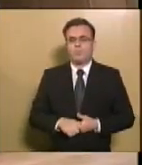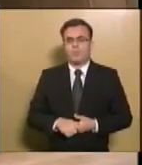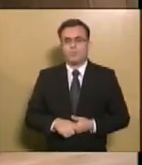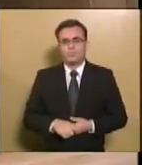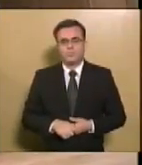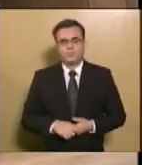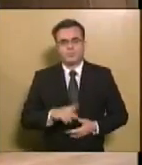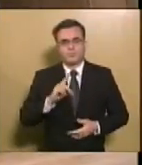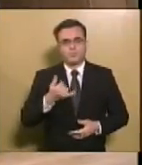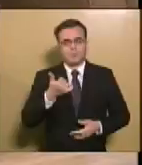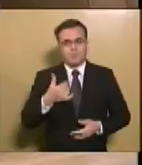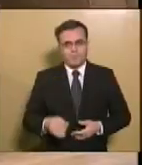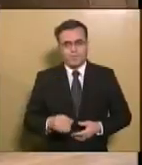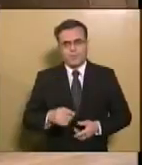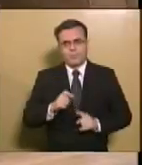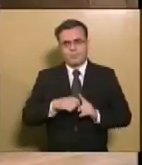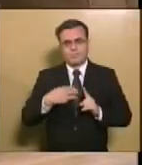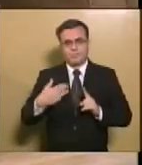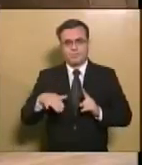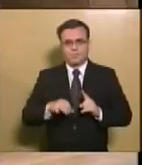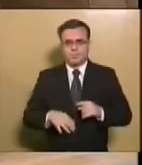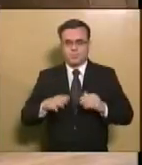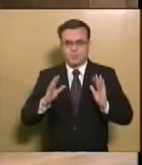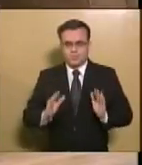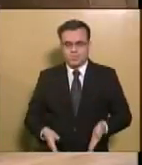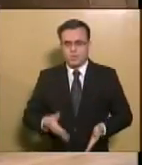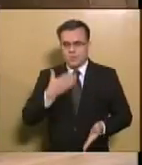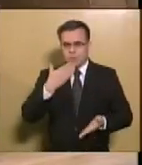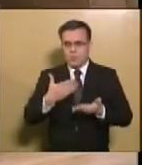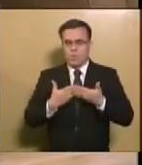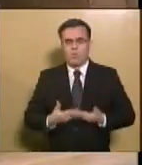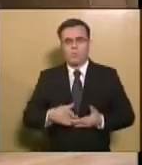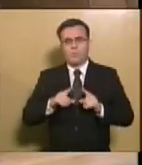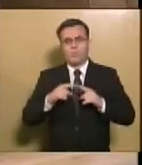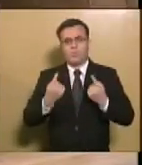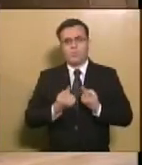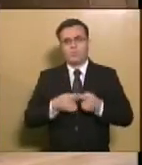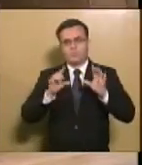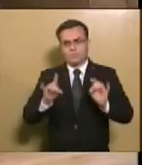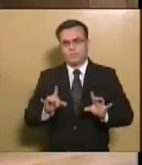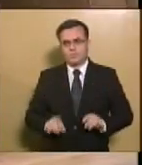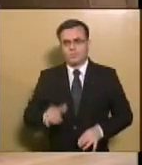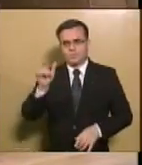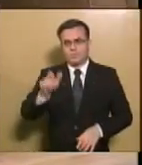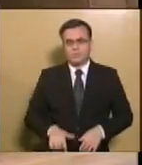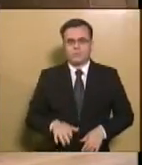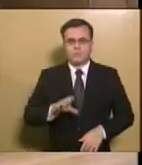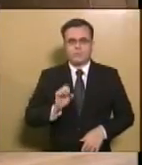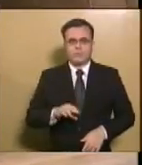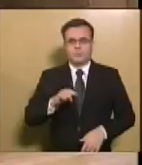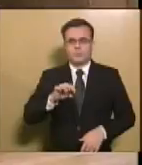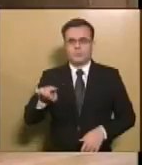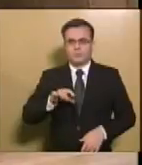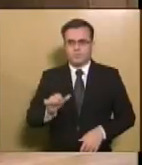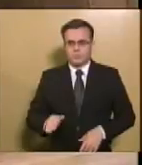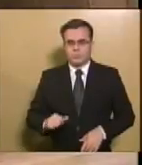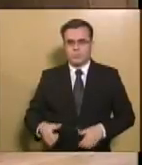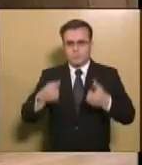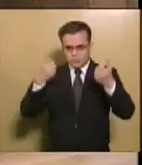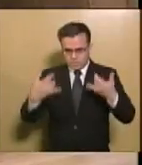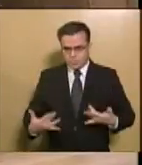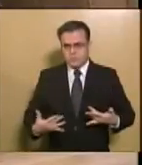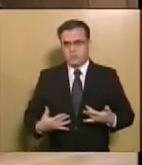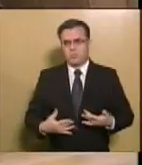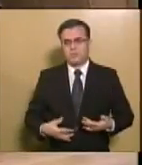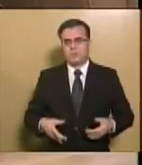dia 10 de maio deste ano, nós demos entrada um requerimento para uma sessão especial para a doutora Elza Missano, em tratar aqui da defesa do